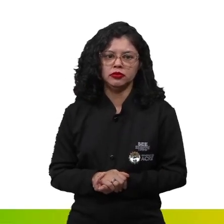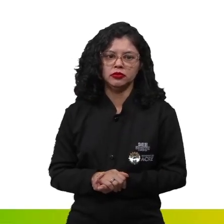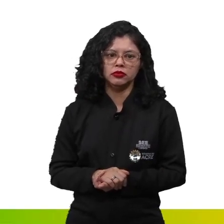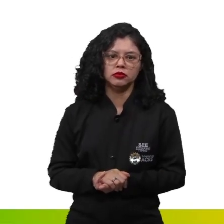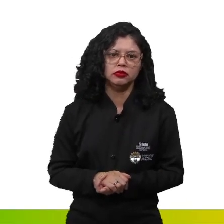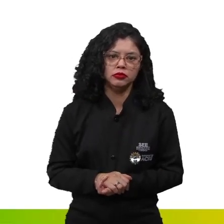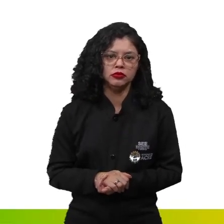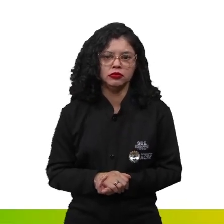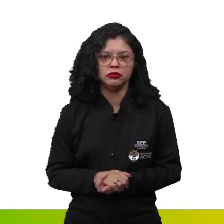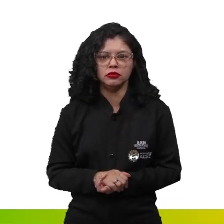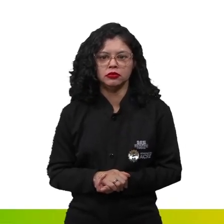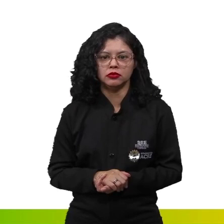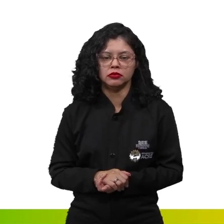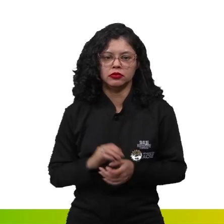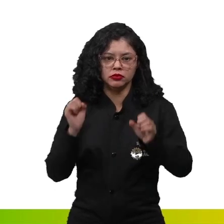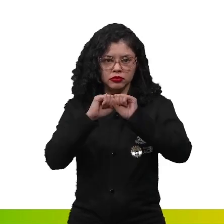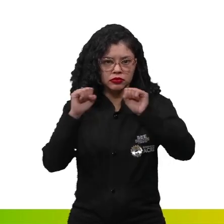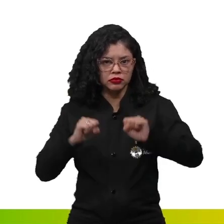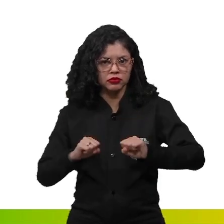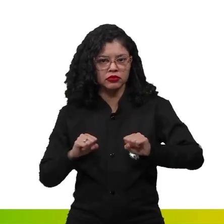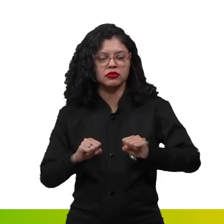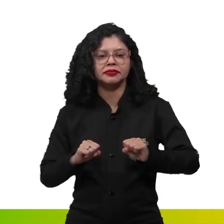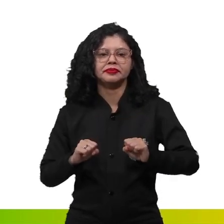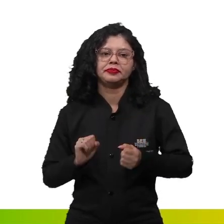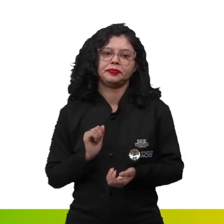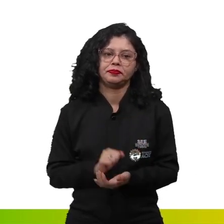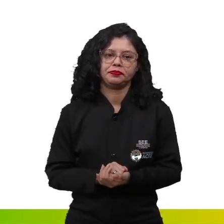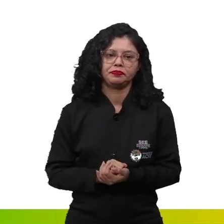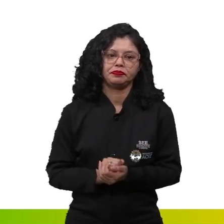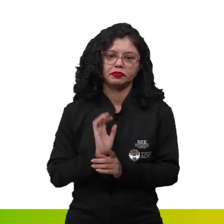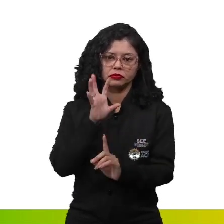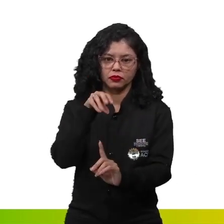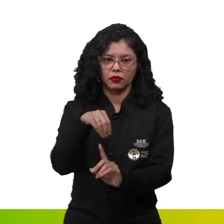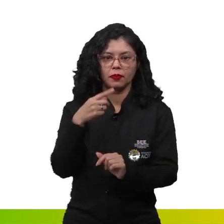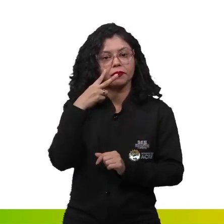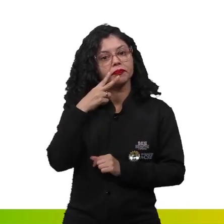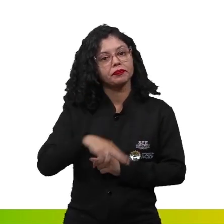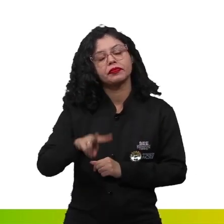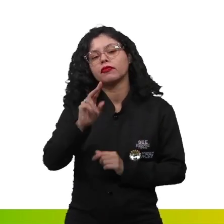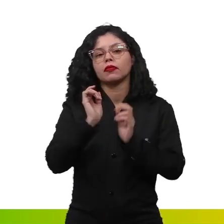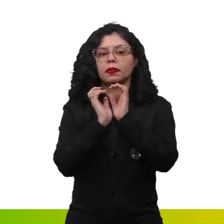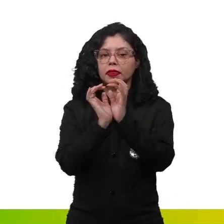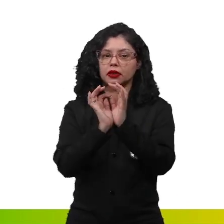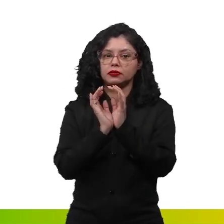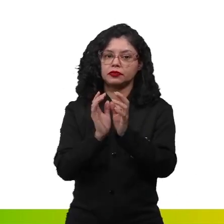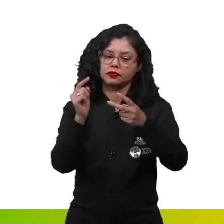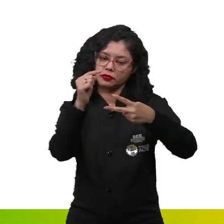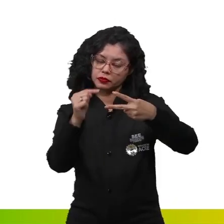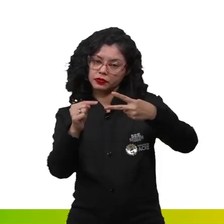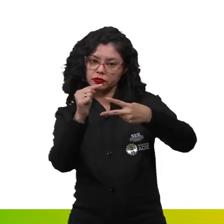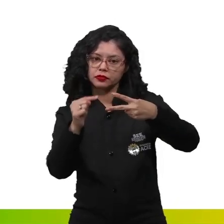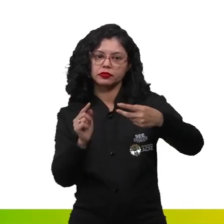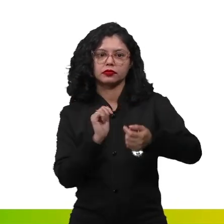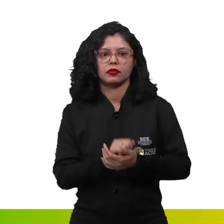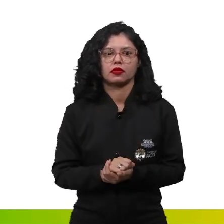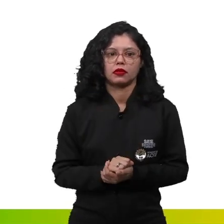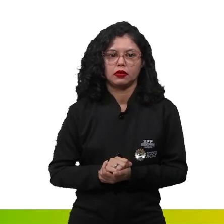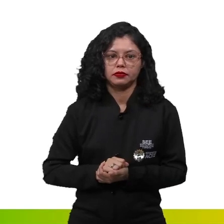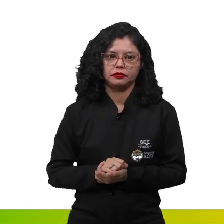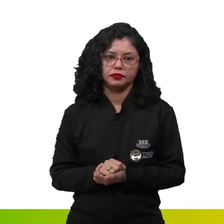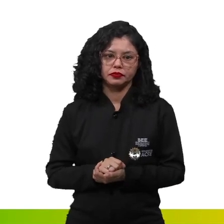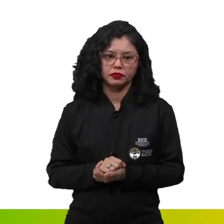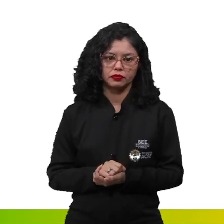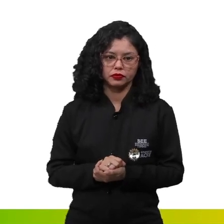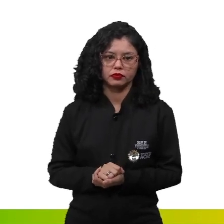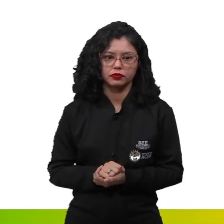Então, vamos falar aqui do sistema nervoso central. Como vocês viram, ele vai se dividir em dois, tá? Vamos